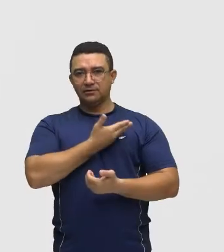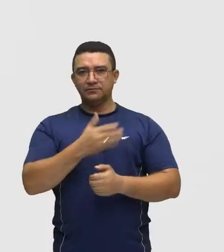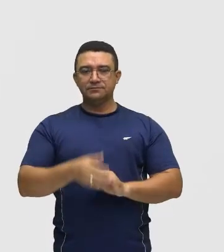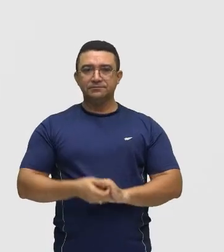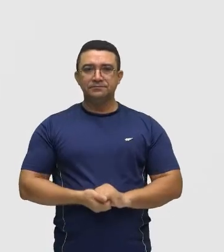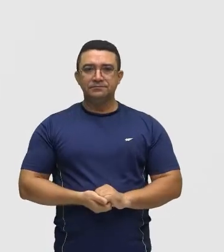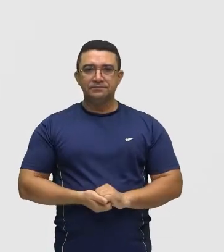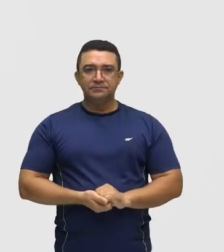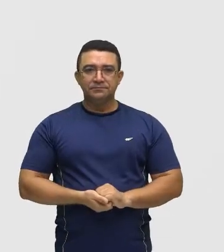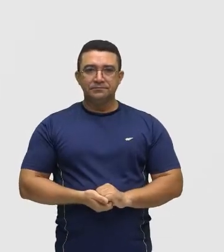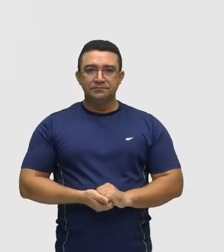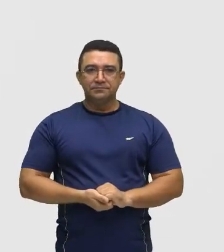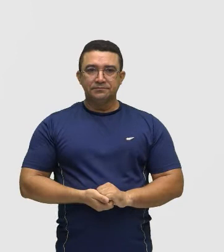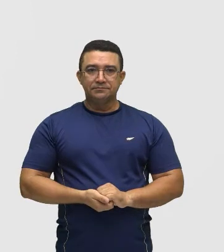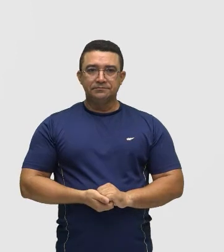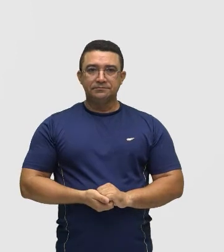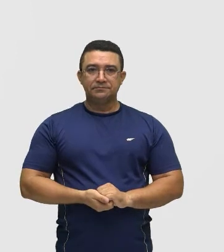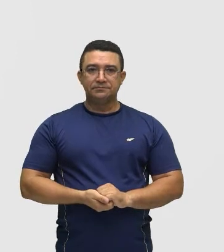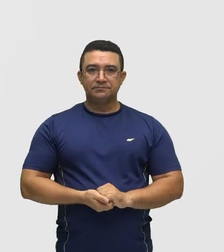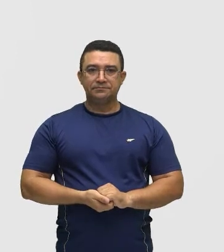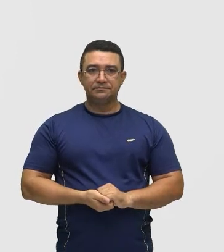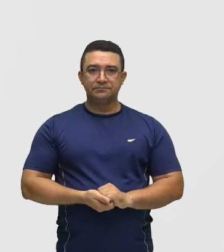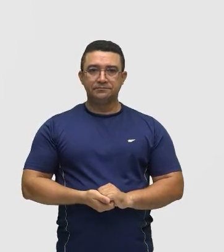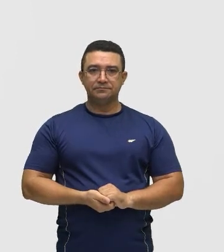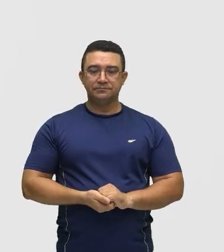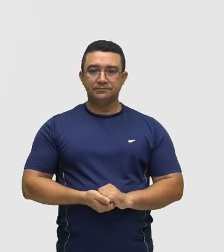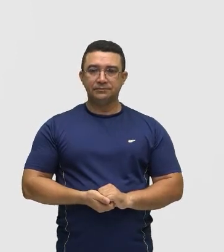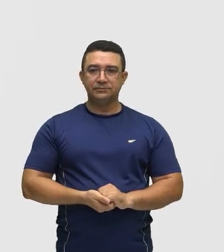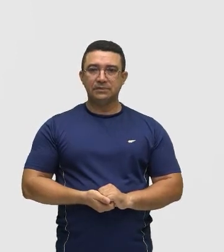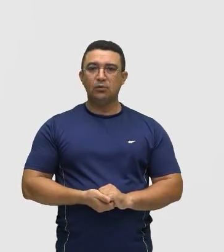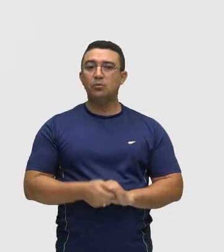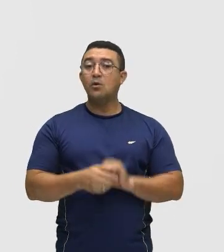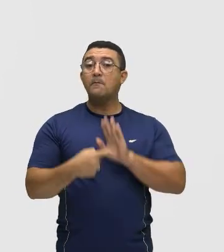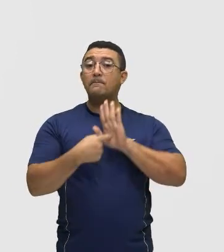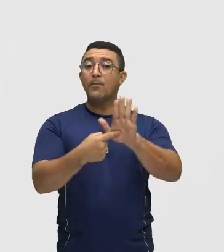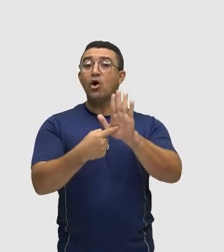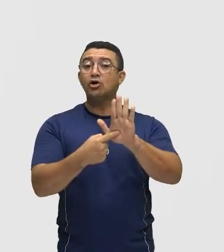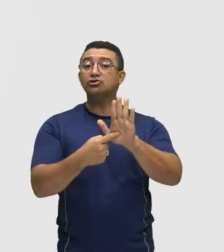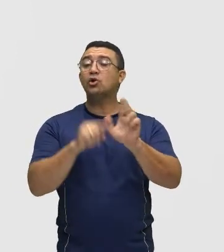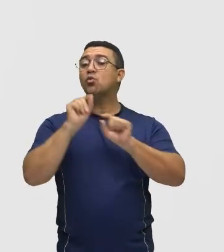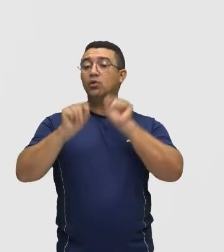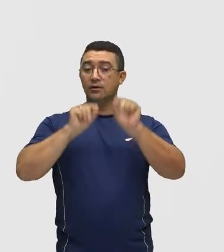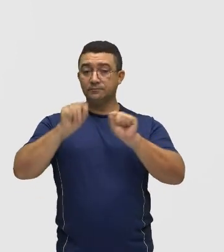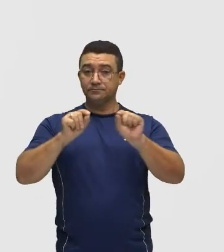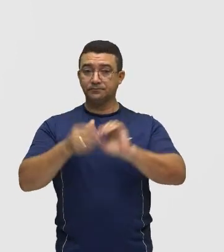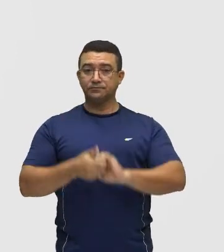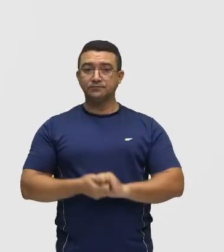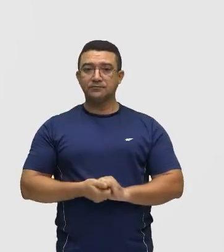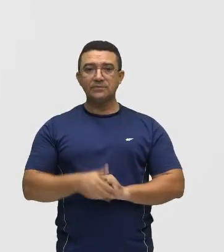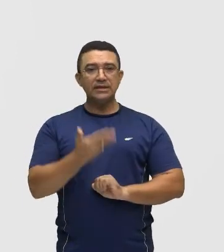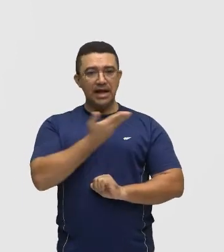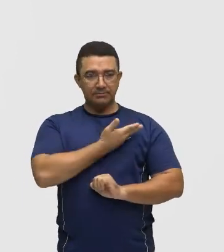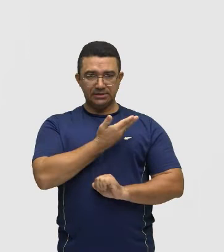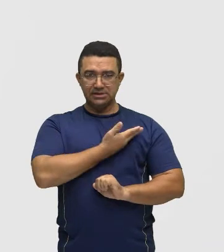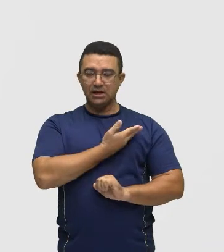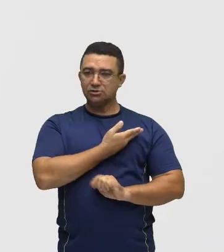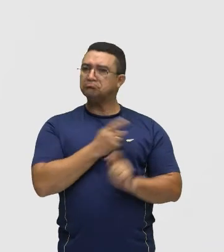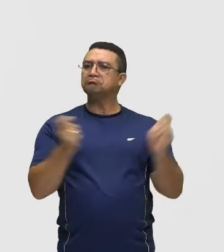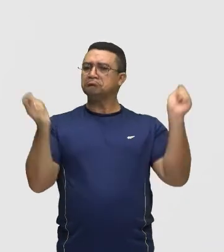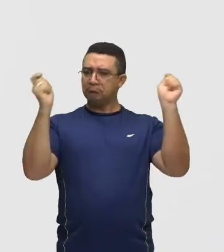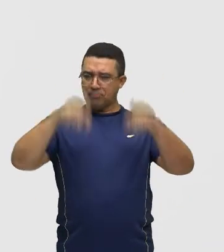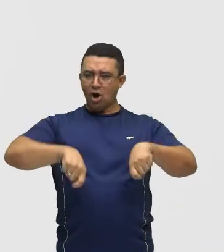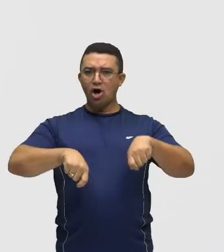resposta. Amigos, negócios à parte, revela pra gente, olha só, que as amizades podem